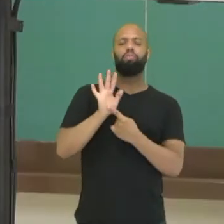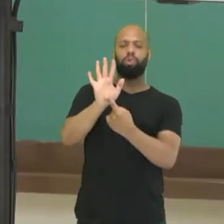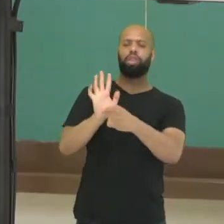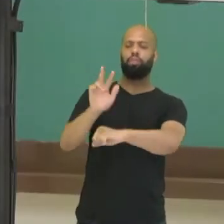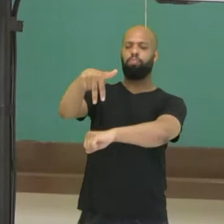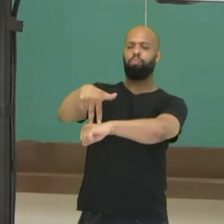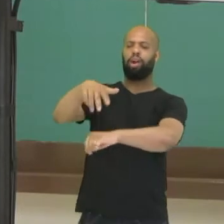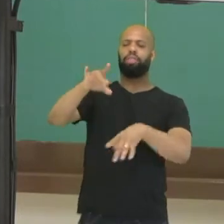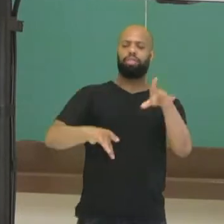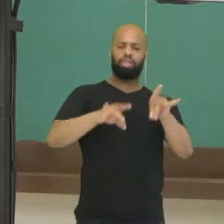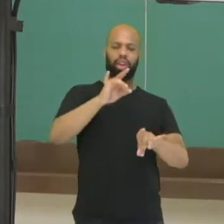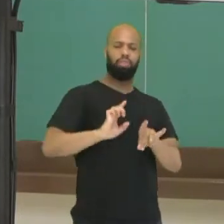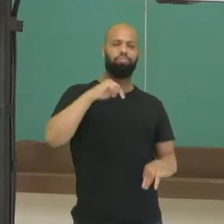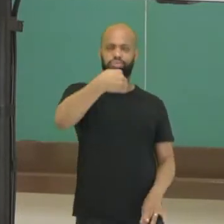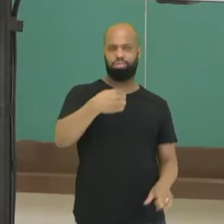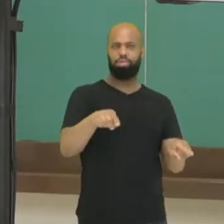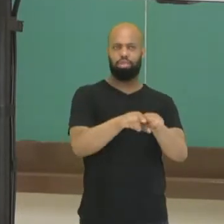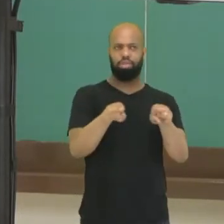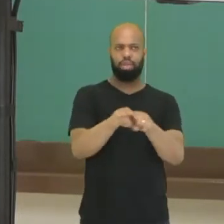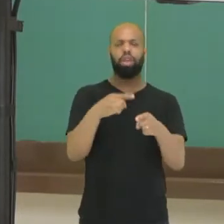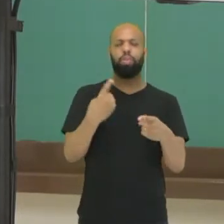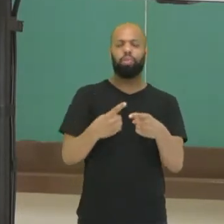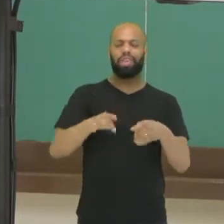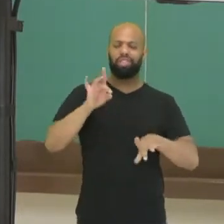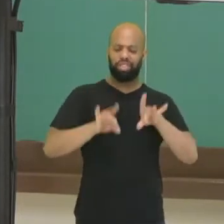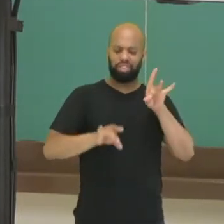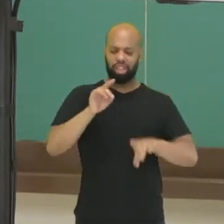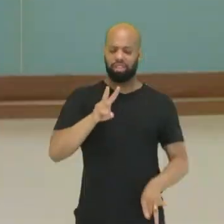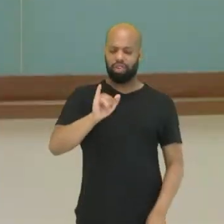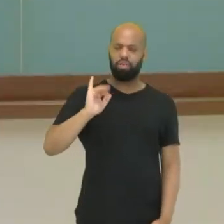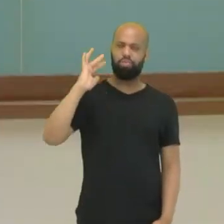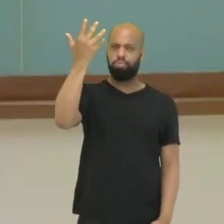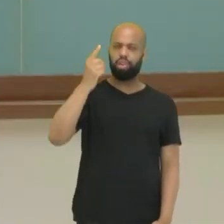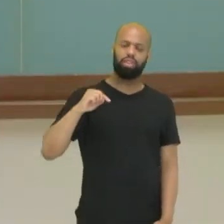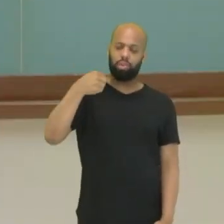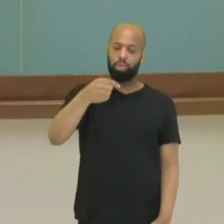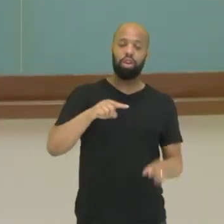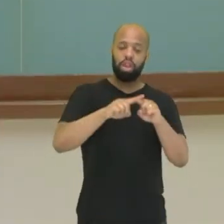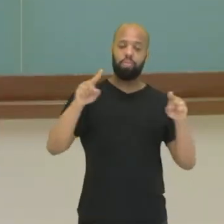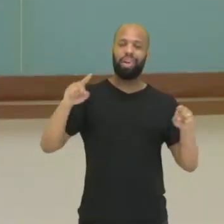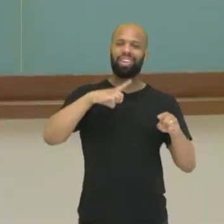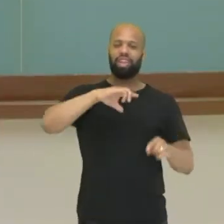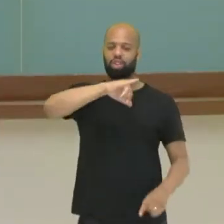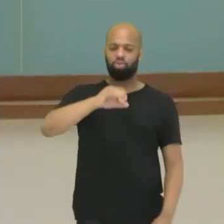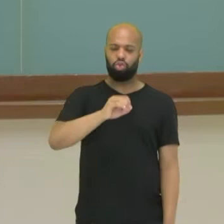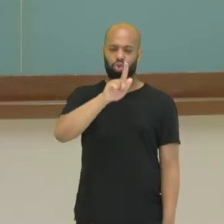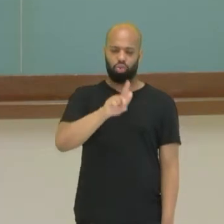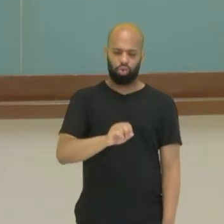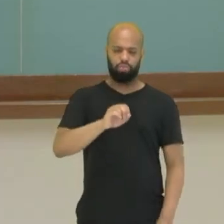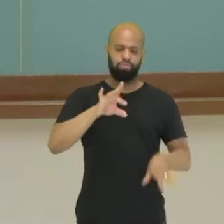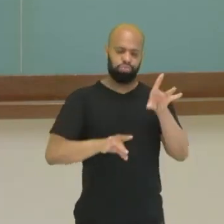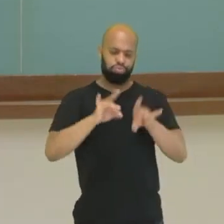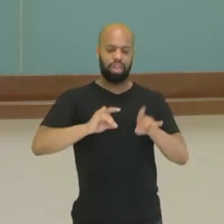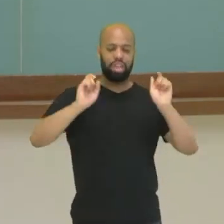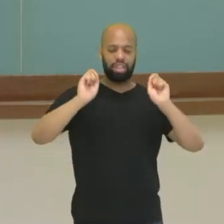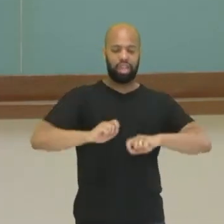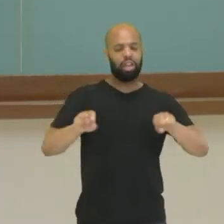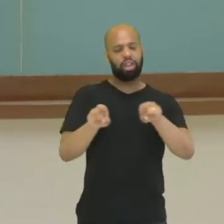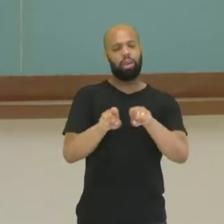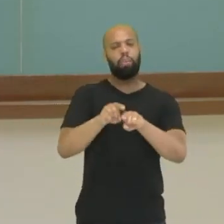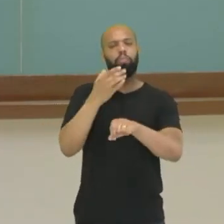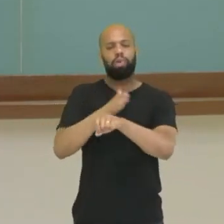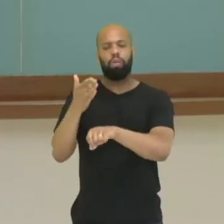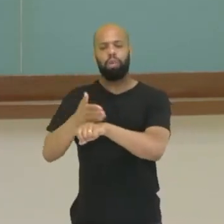Então, assim, para o teatro que vai acontecer. Mas o jogo teatral pode ser um exercício, né? E pode ser